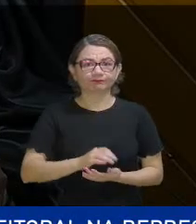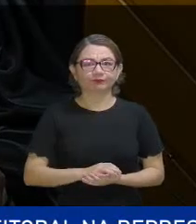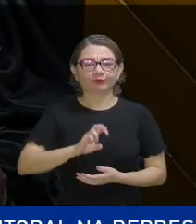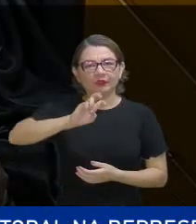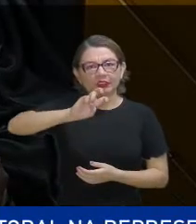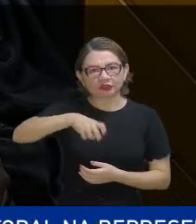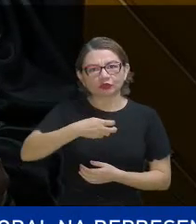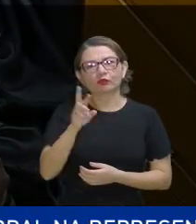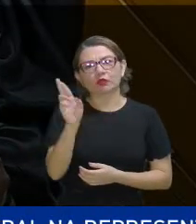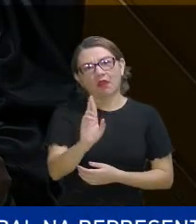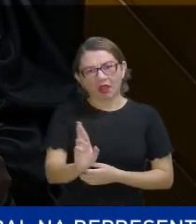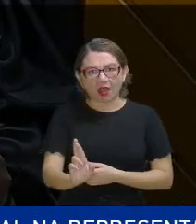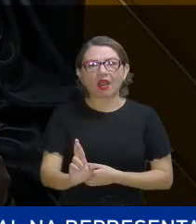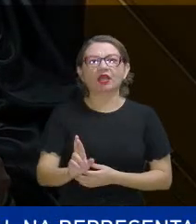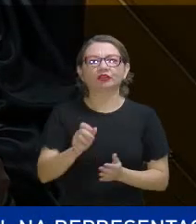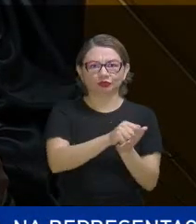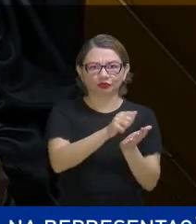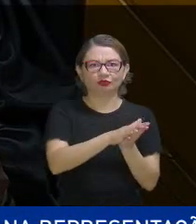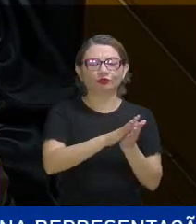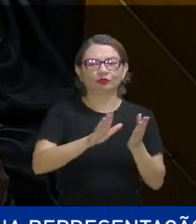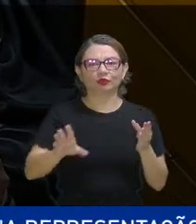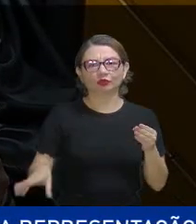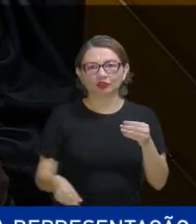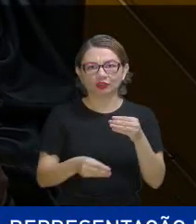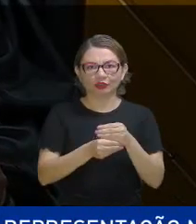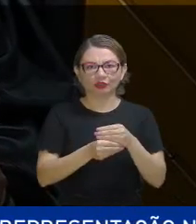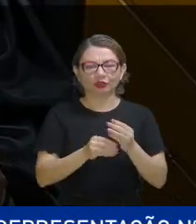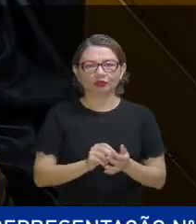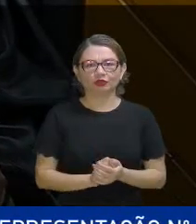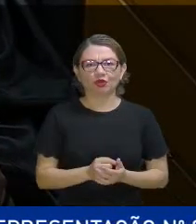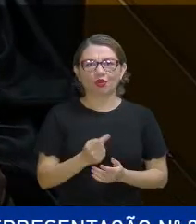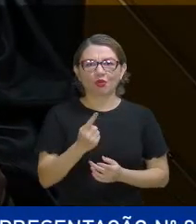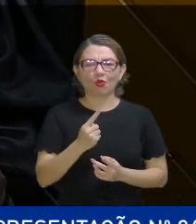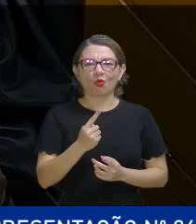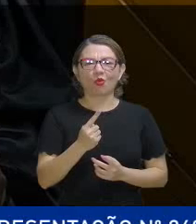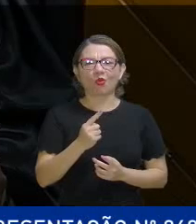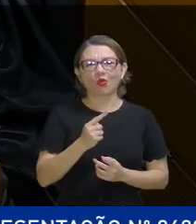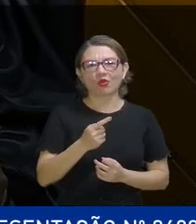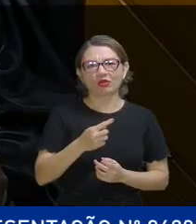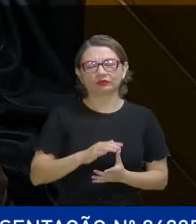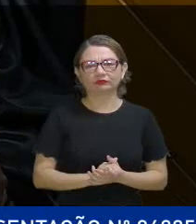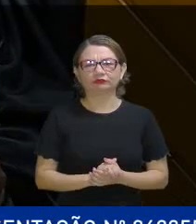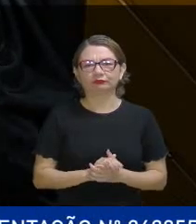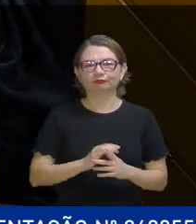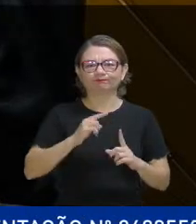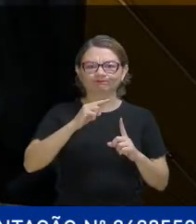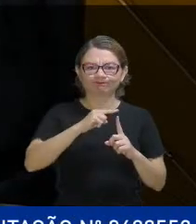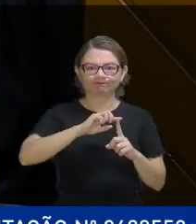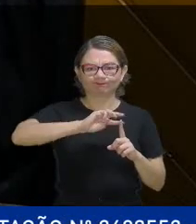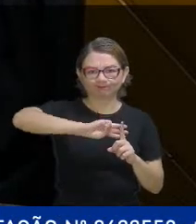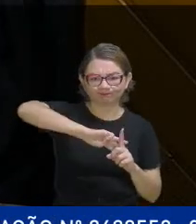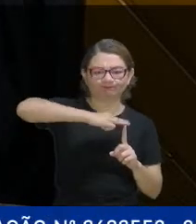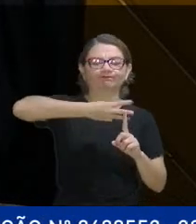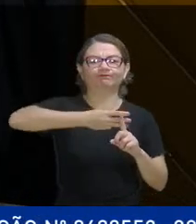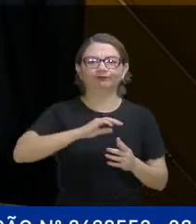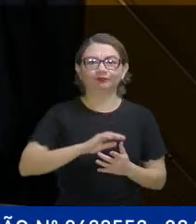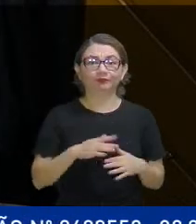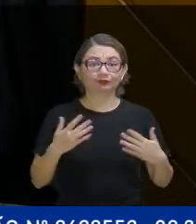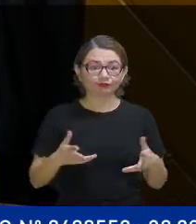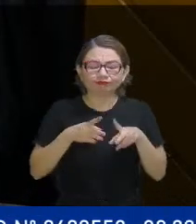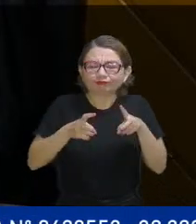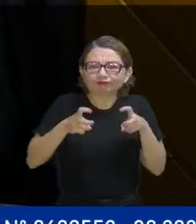R$5 mil de multa acrescida de 1/3 por cada infração subsequente. Aí eu